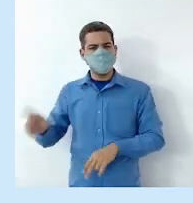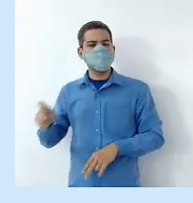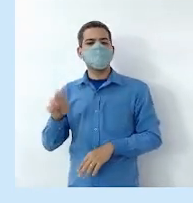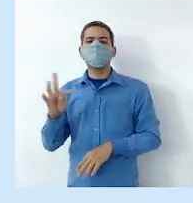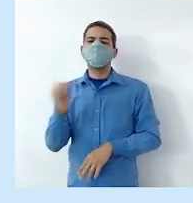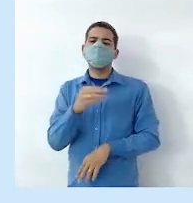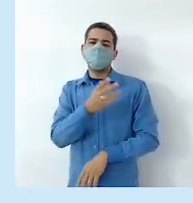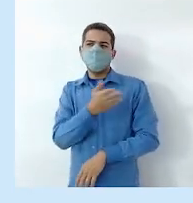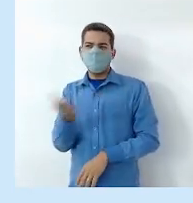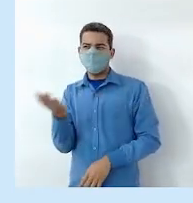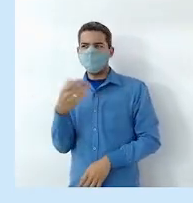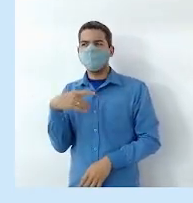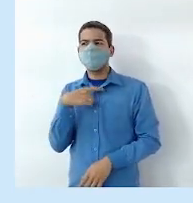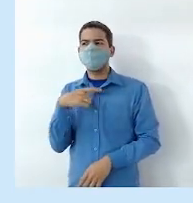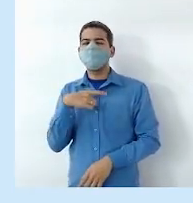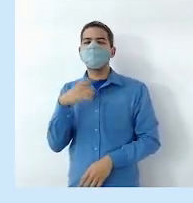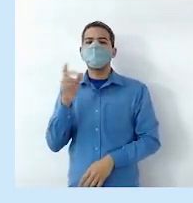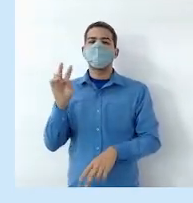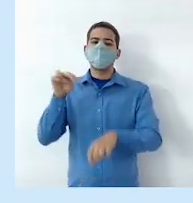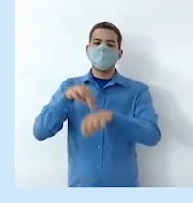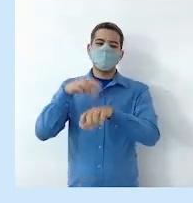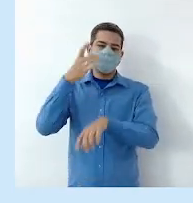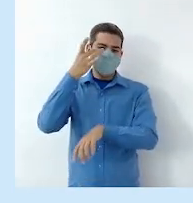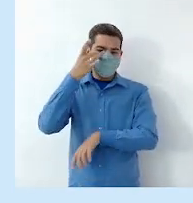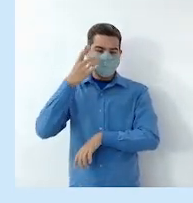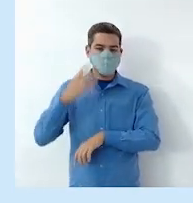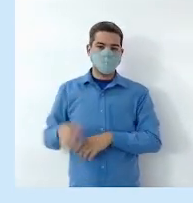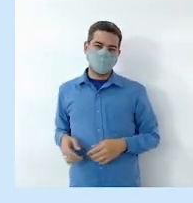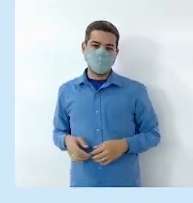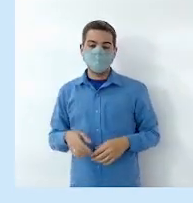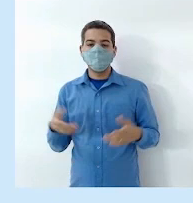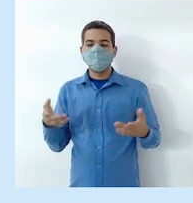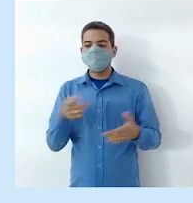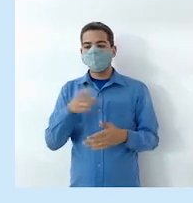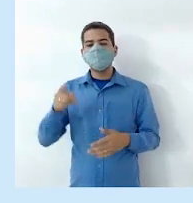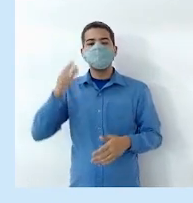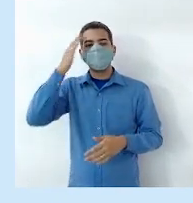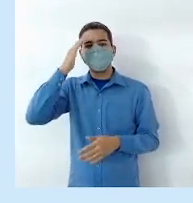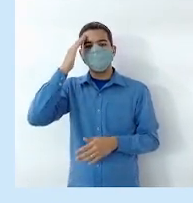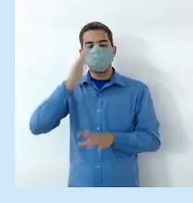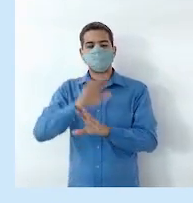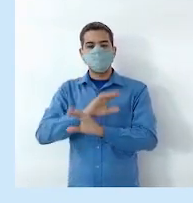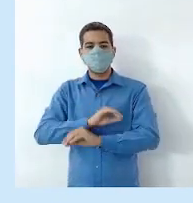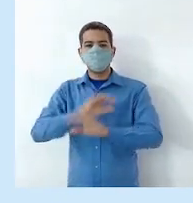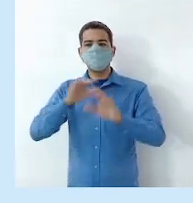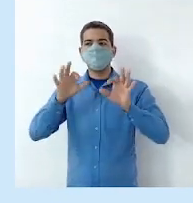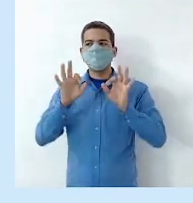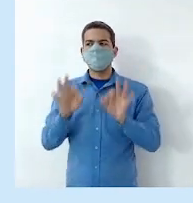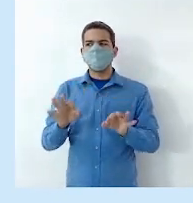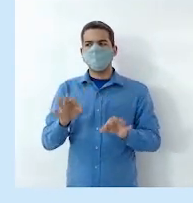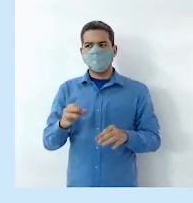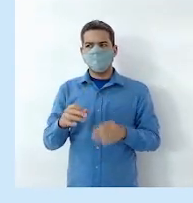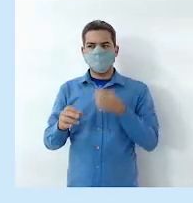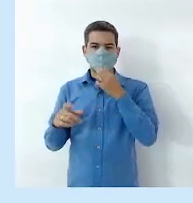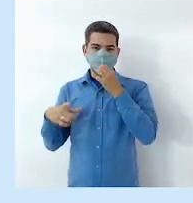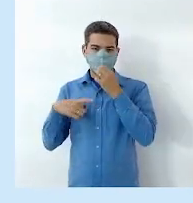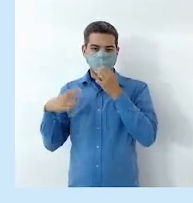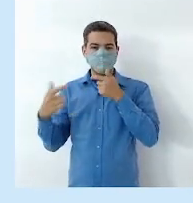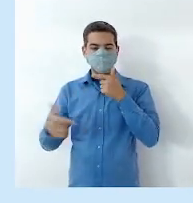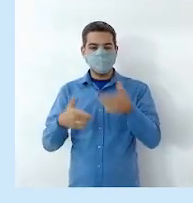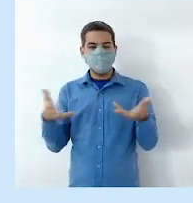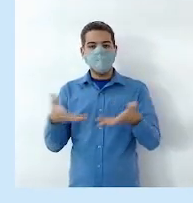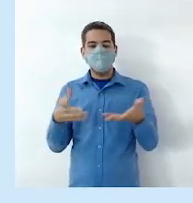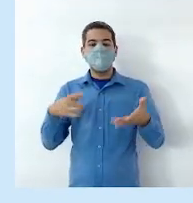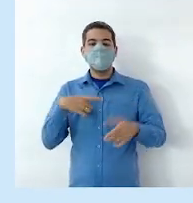de vocês no presencial. Para que a gente possa entender bem o que é que a gente vai trabalhar hoje, eu vou mostrar